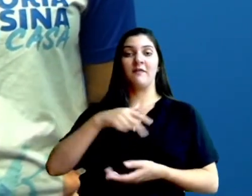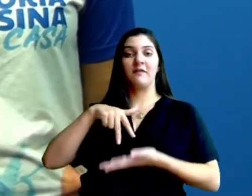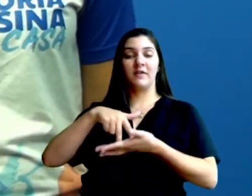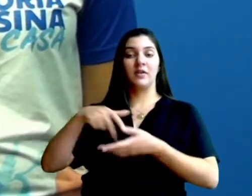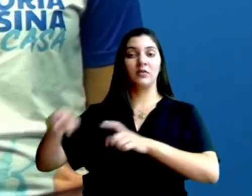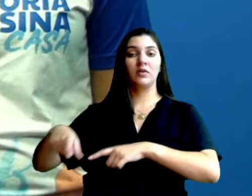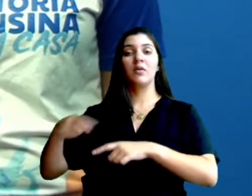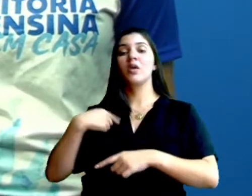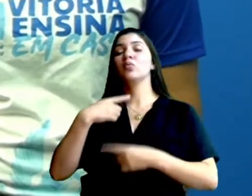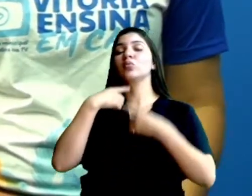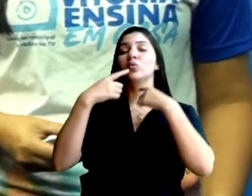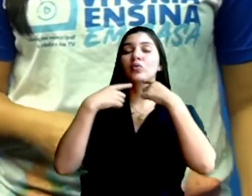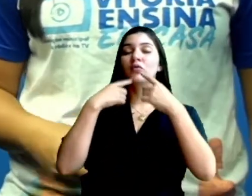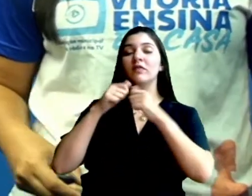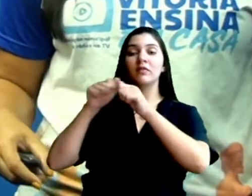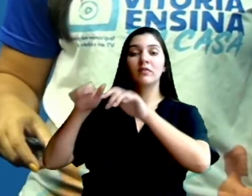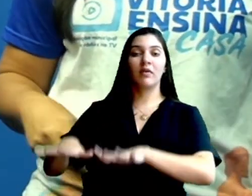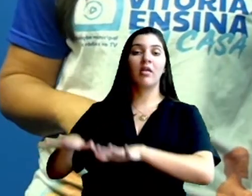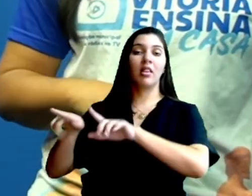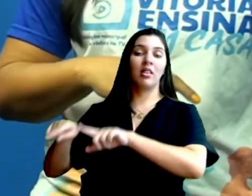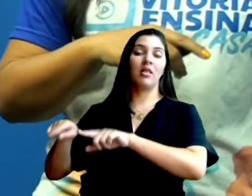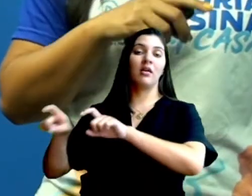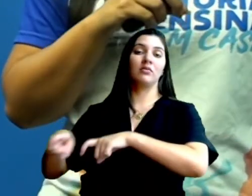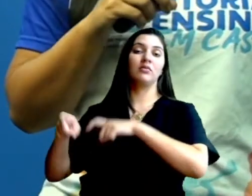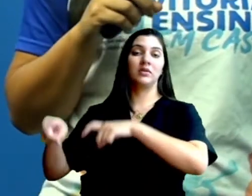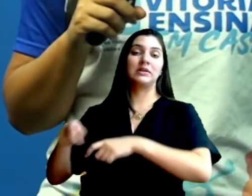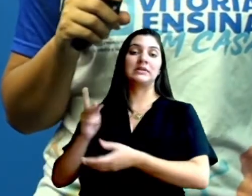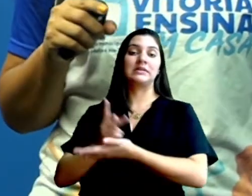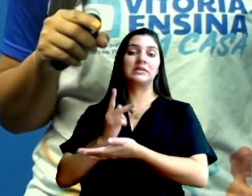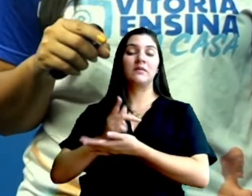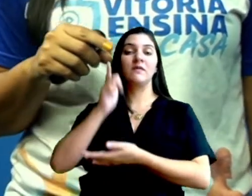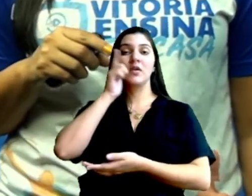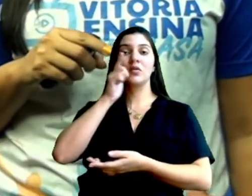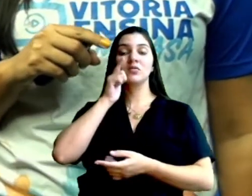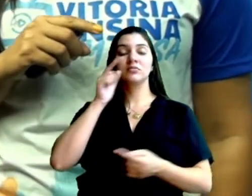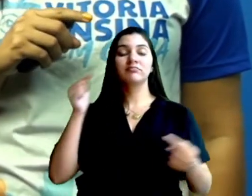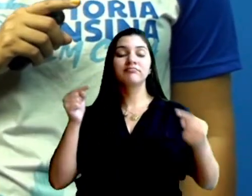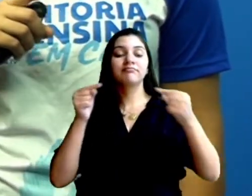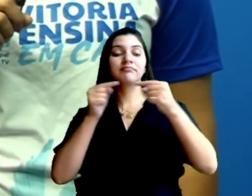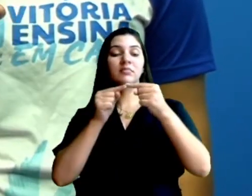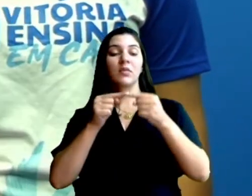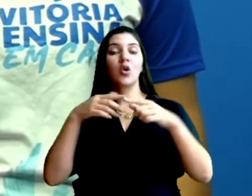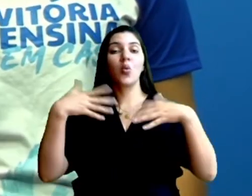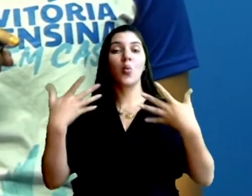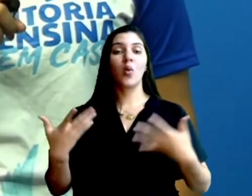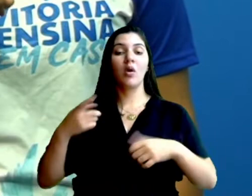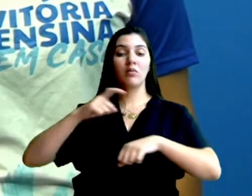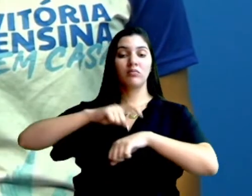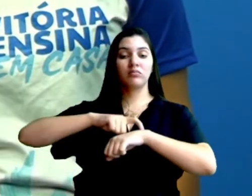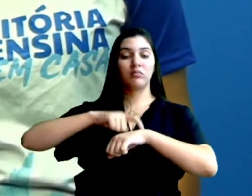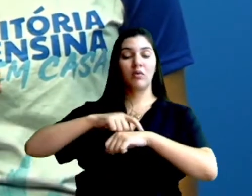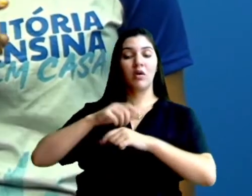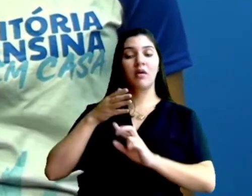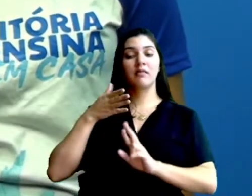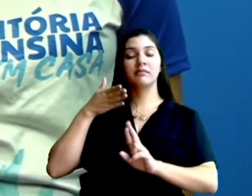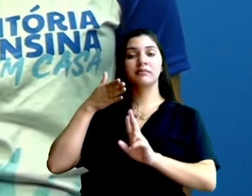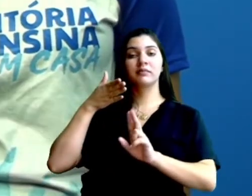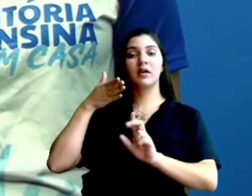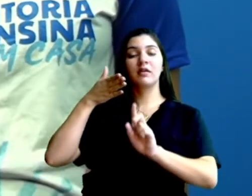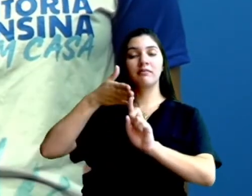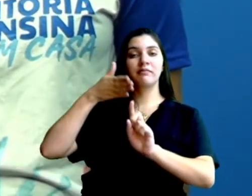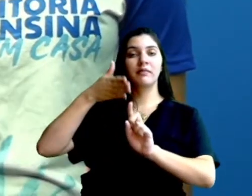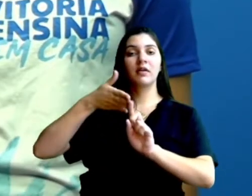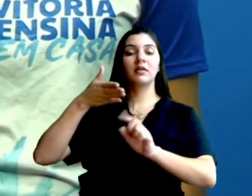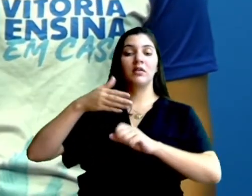de estar lá, tá certo? Então a gente sempre vai conseguir identificar em que a indicação de